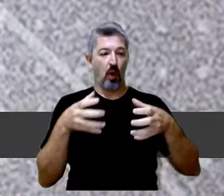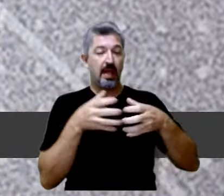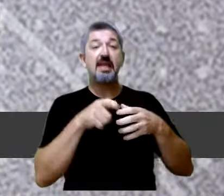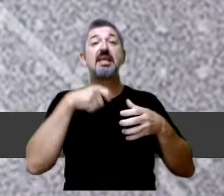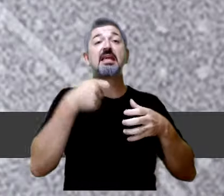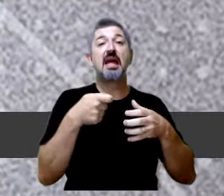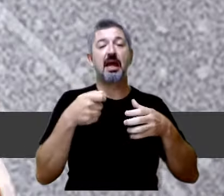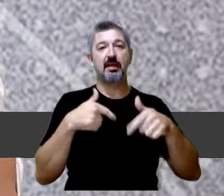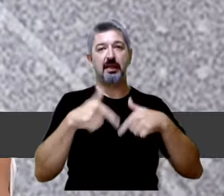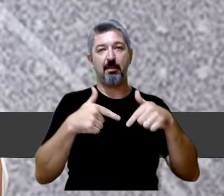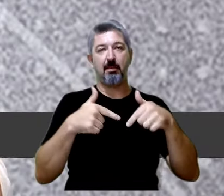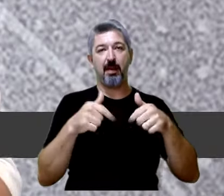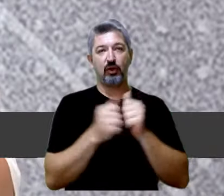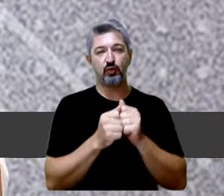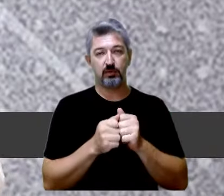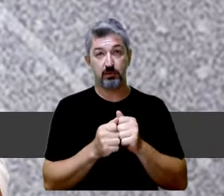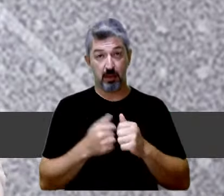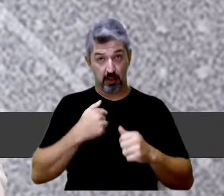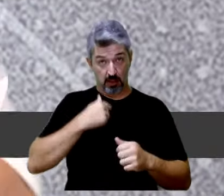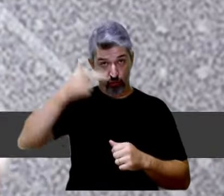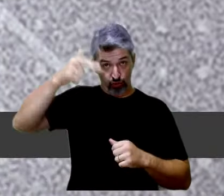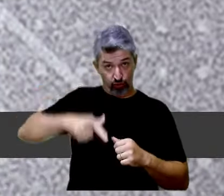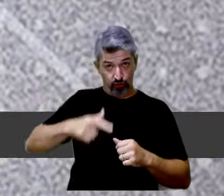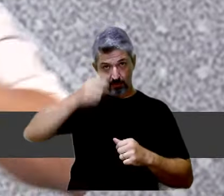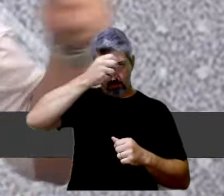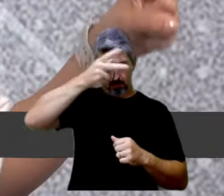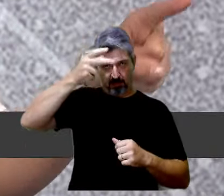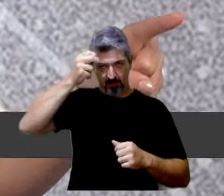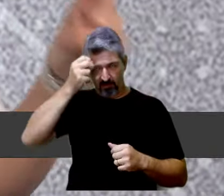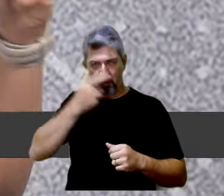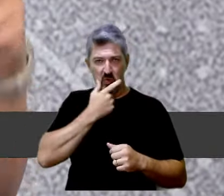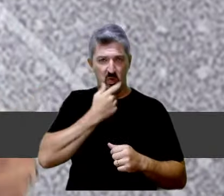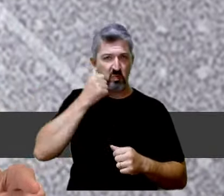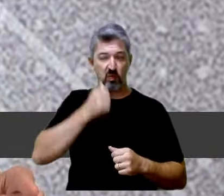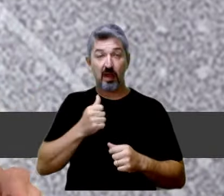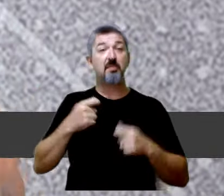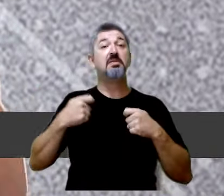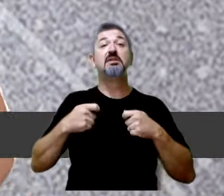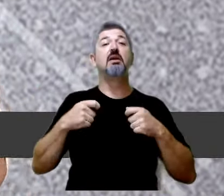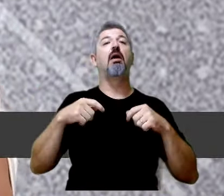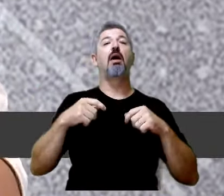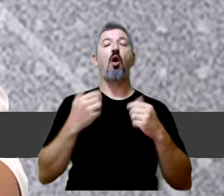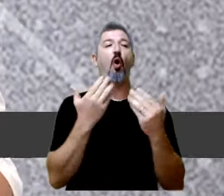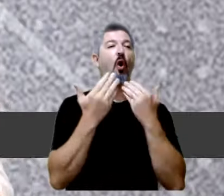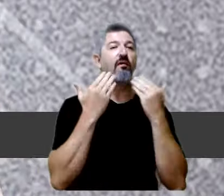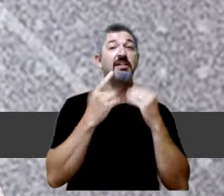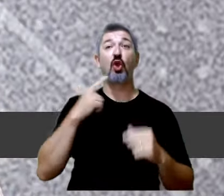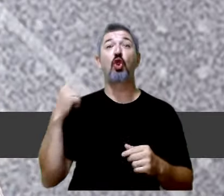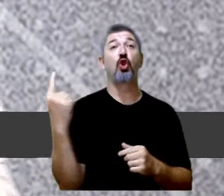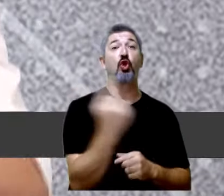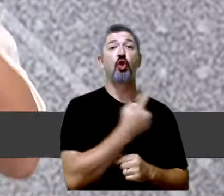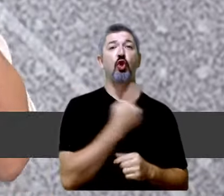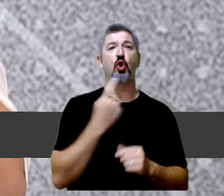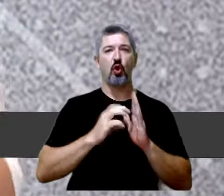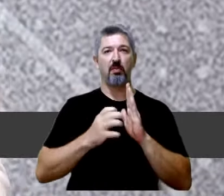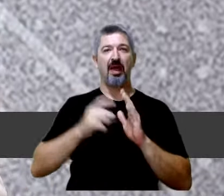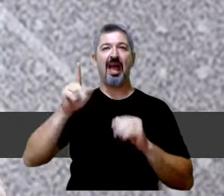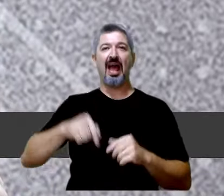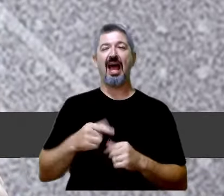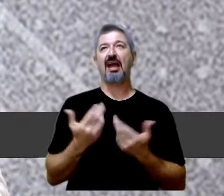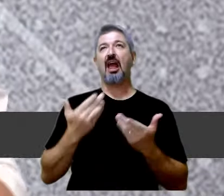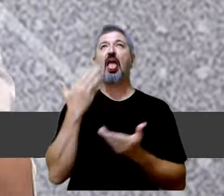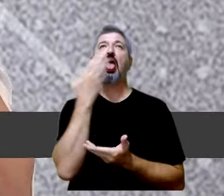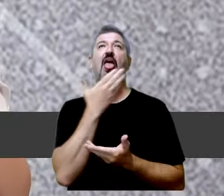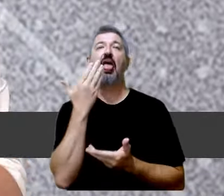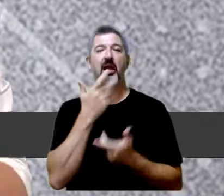reforçar mais uma vez Prefeito prefeita tem que saber conversar com todo mundo isso aqui não é um docinho de coco isso aqui não é